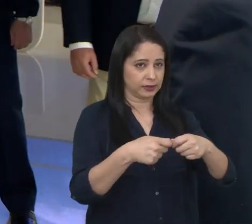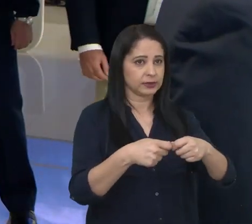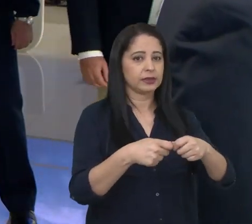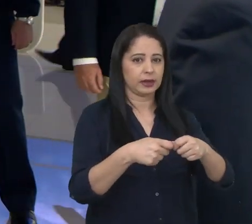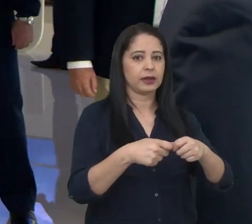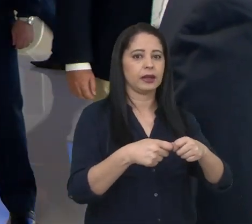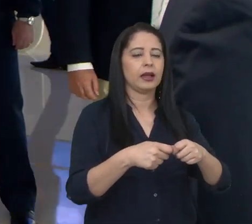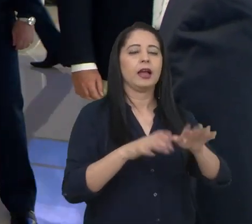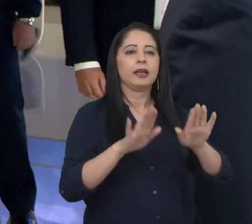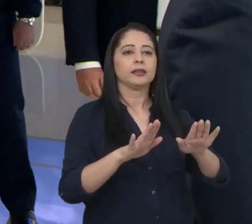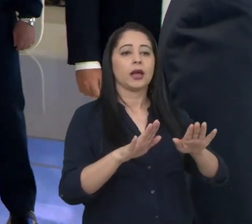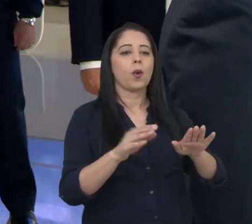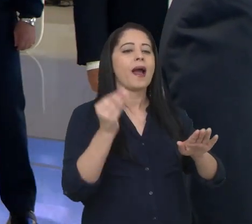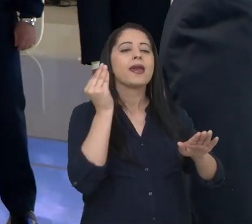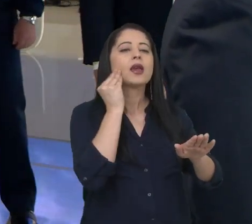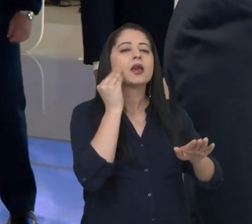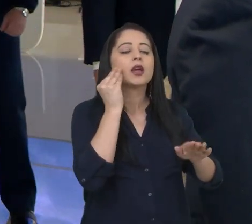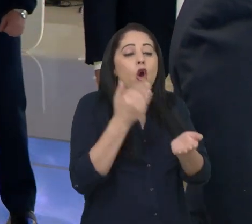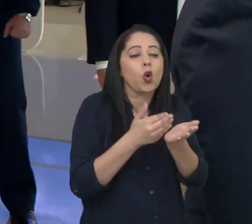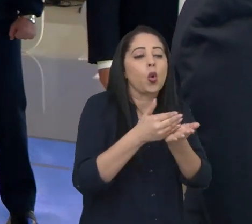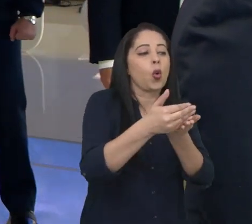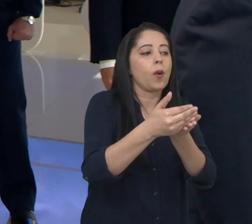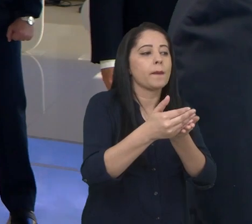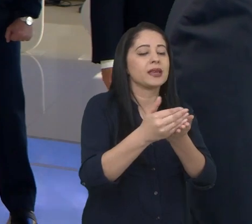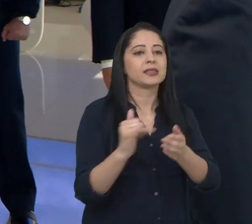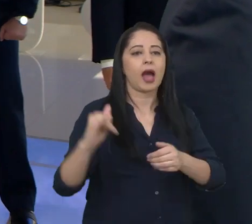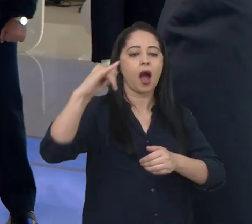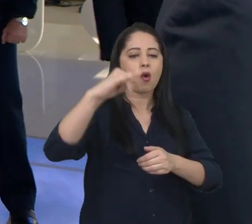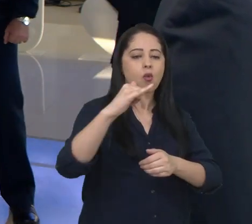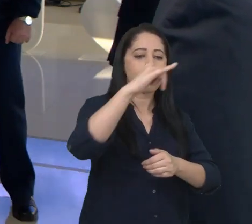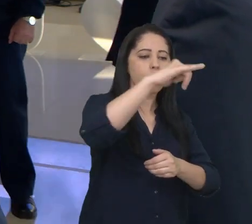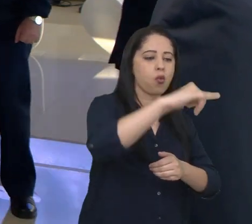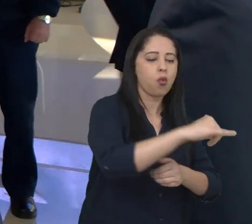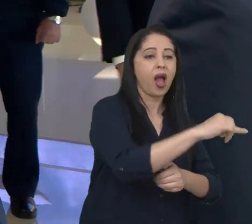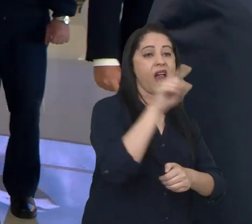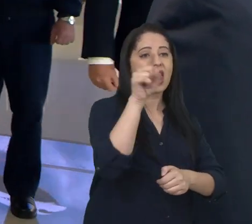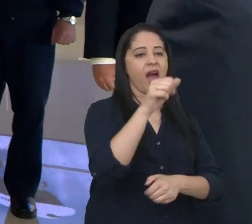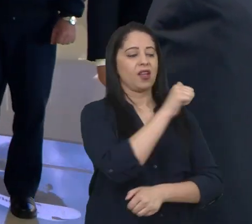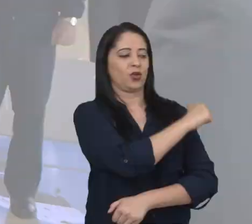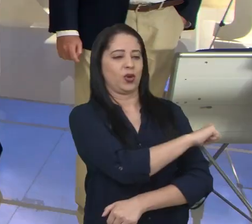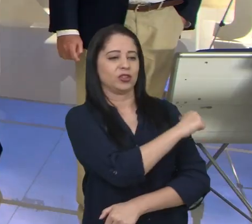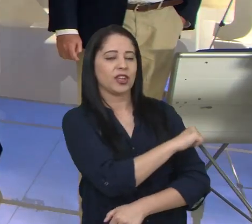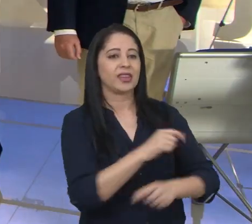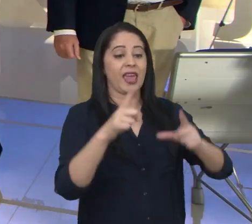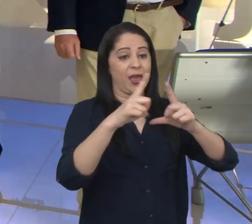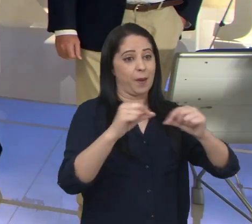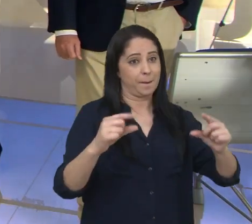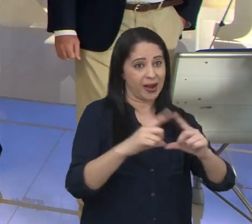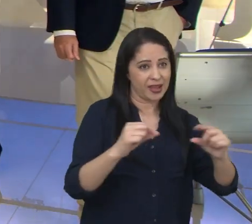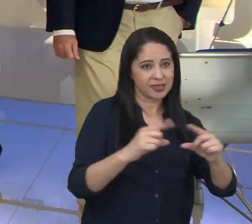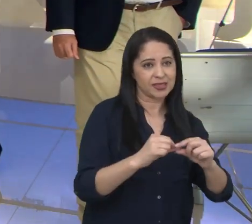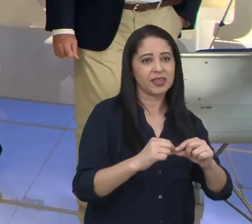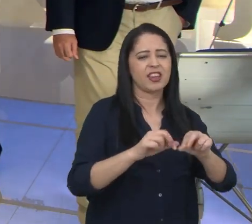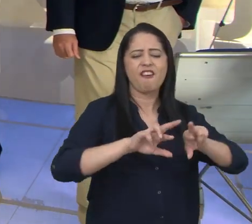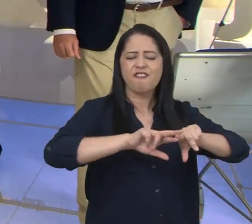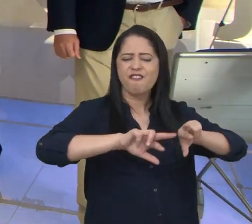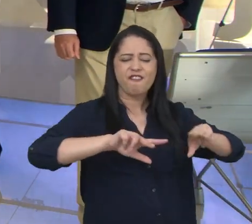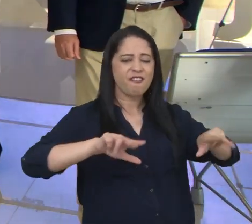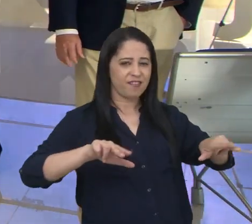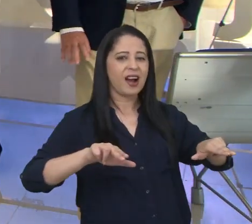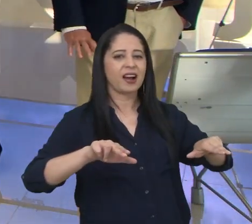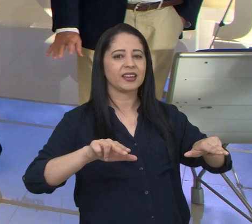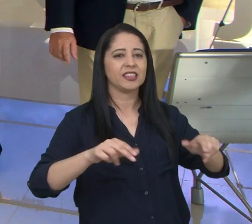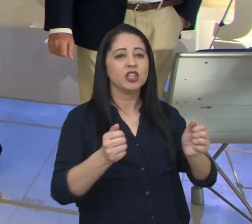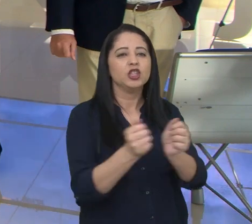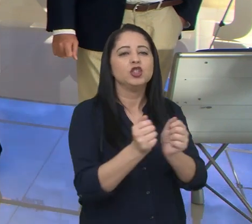agora esses voos, nem que seja para aeroportos que a gente consiga fazer as escalas, Belo Horizonte, Brasília, Rio de Janeiro. E está em negociação, juntamente as empresas,